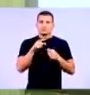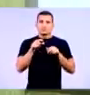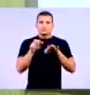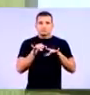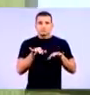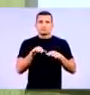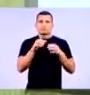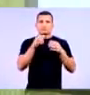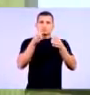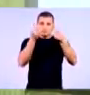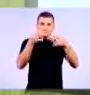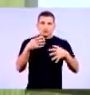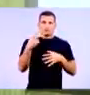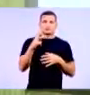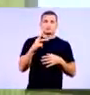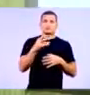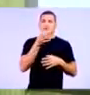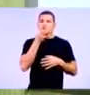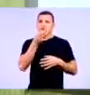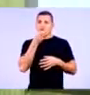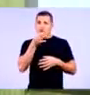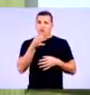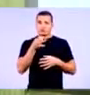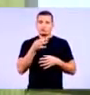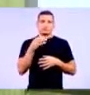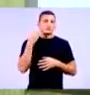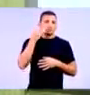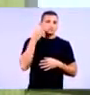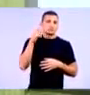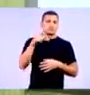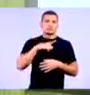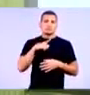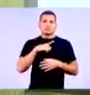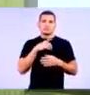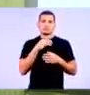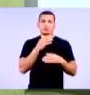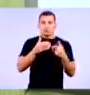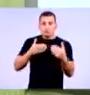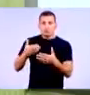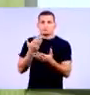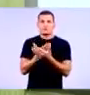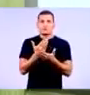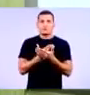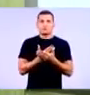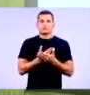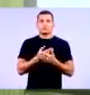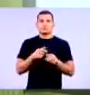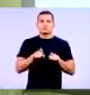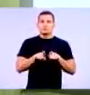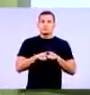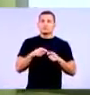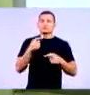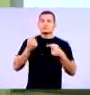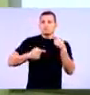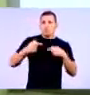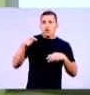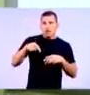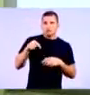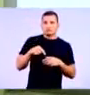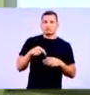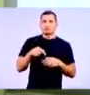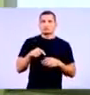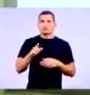com a experiência que você obteve durante o acesso ao ambiente e também com as nossas discussões aqui.